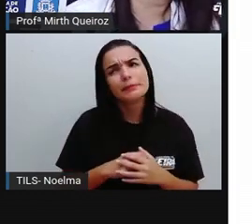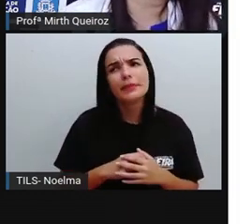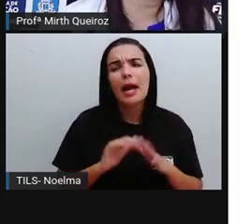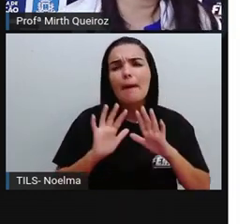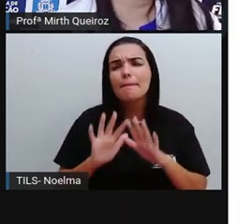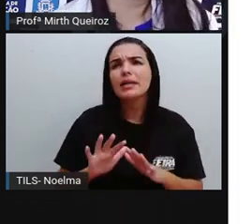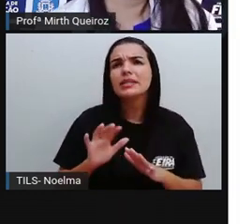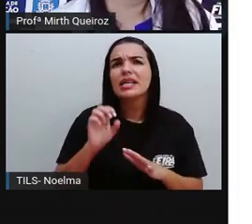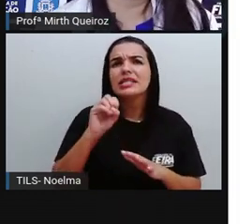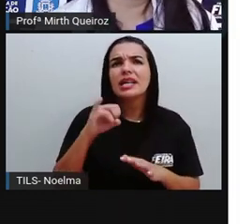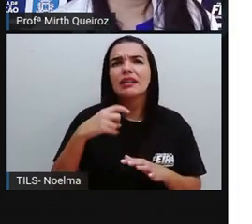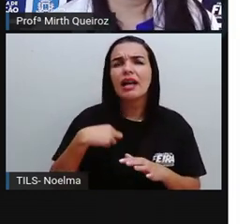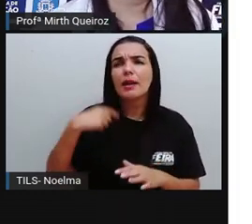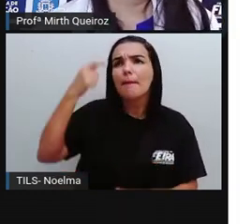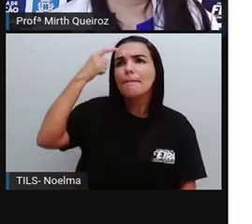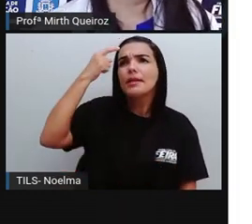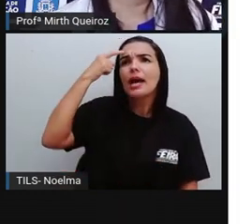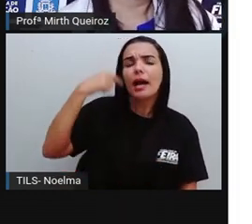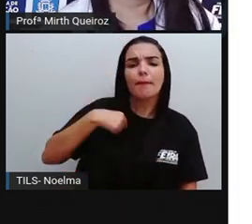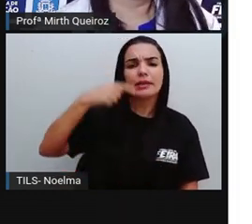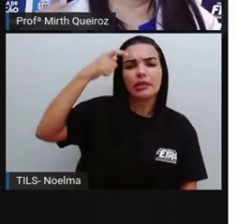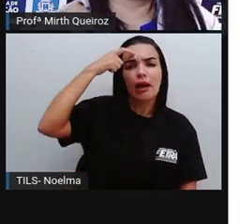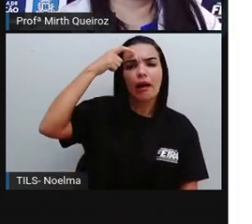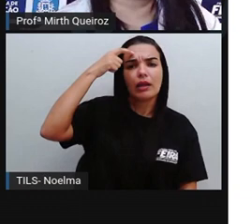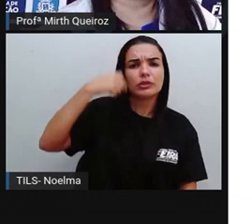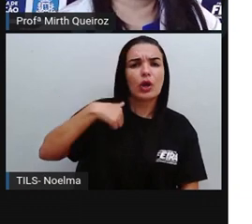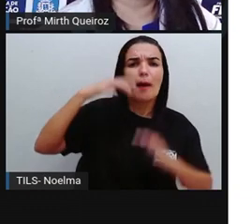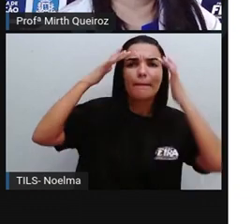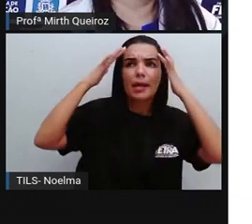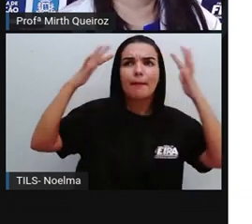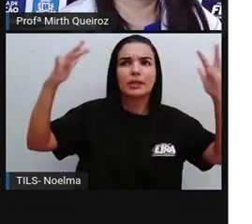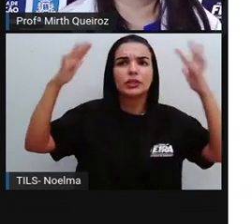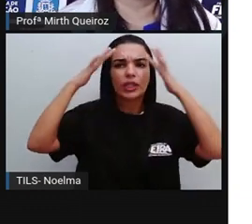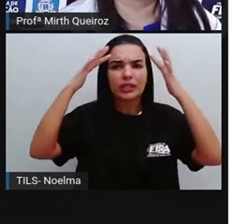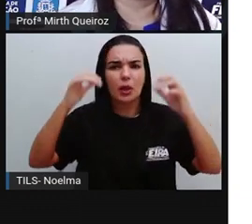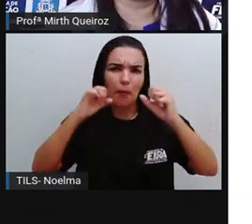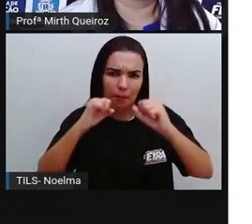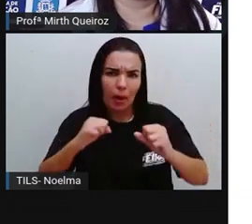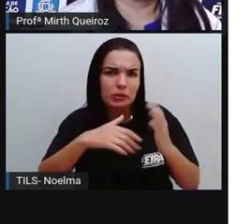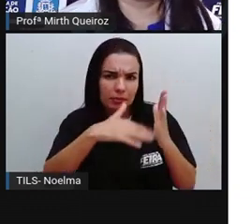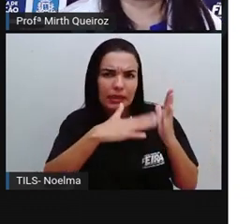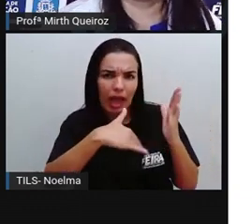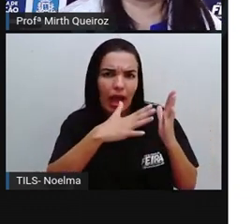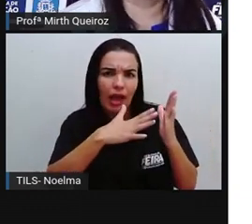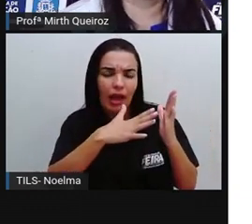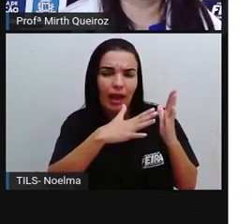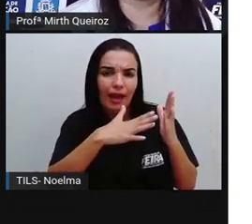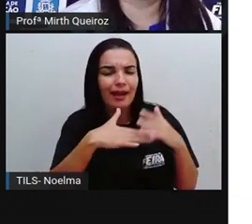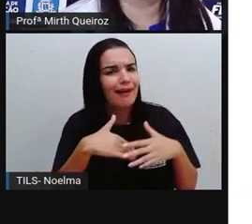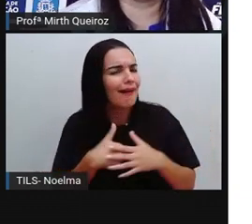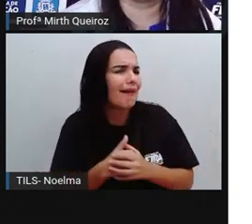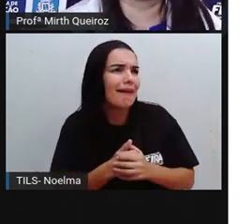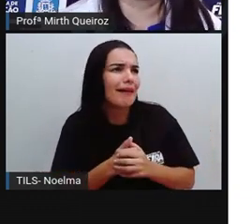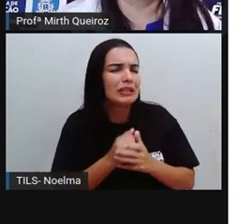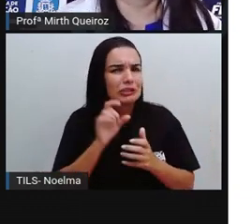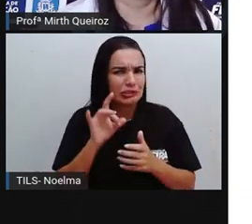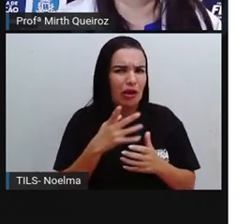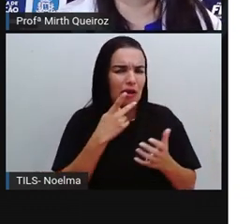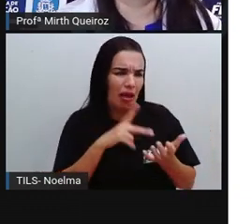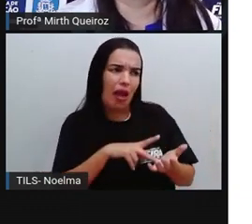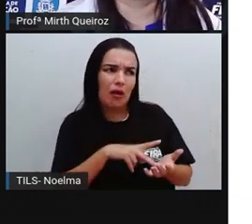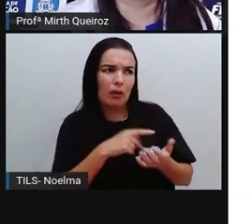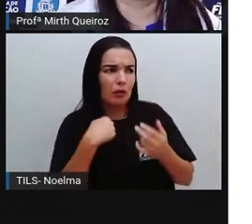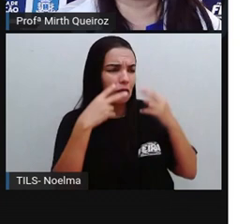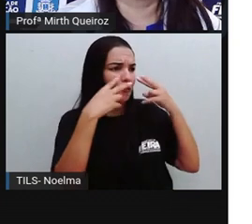Está na nossa imaginação? Será se o que está na nossa imaginação não pode ser pintado? A gente só pode pintar coisas reais,